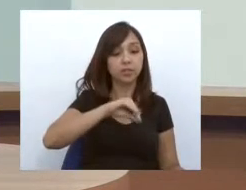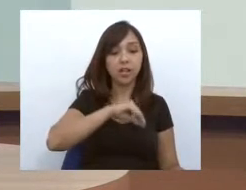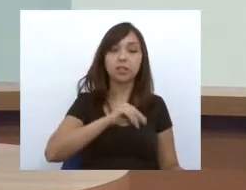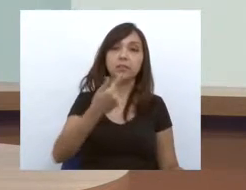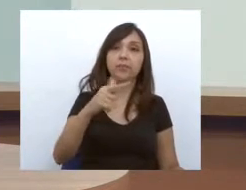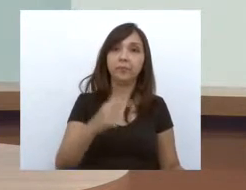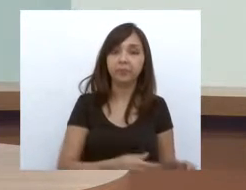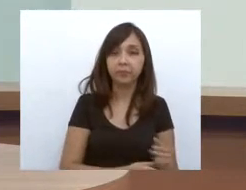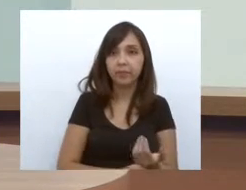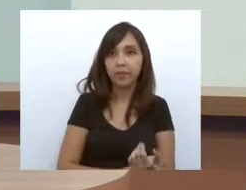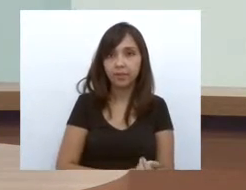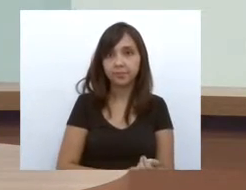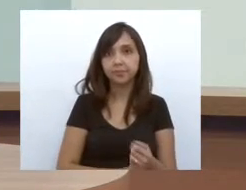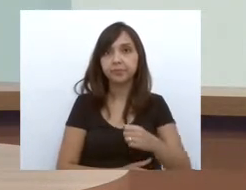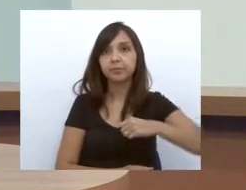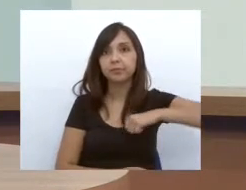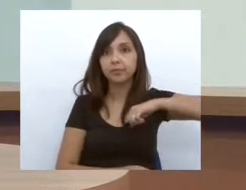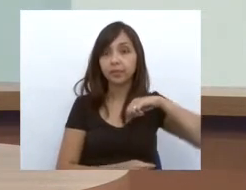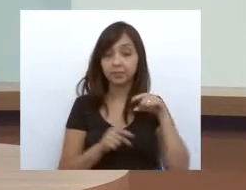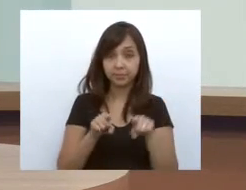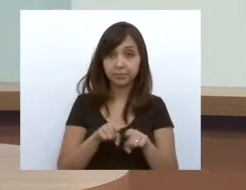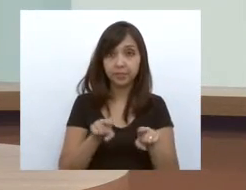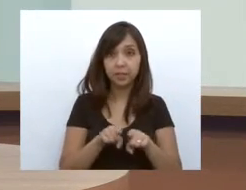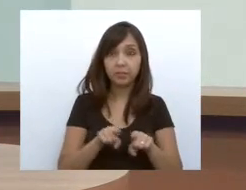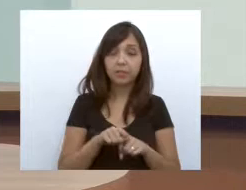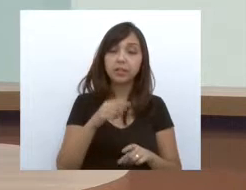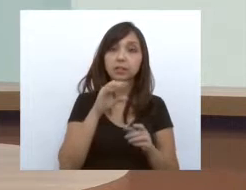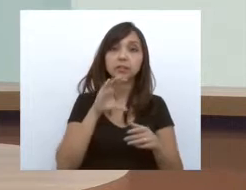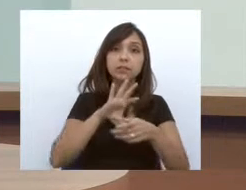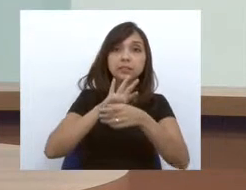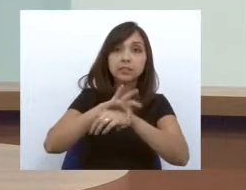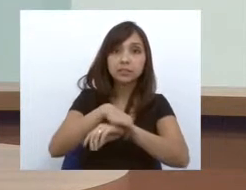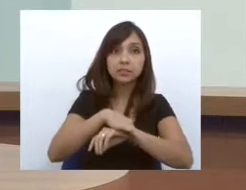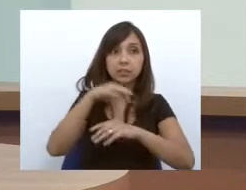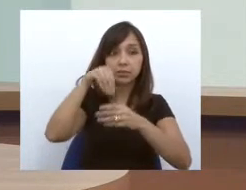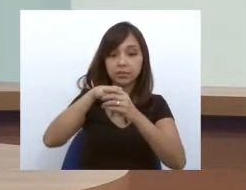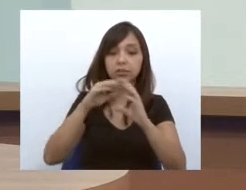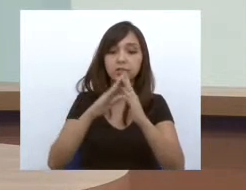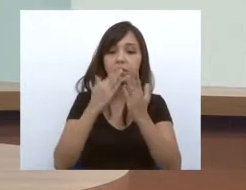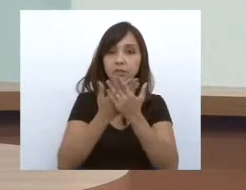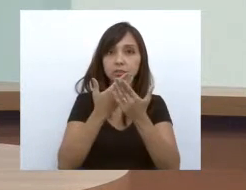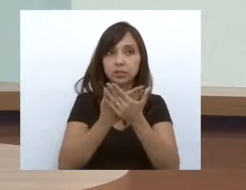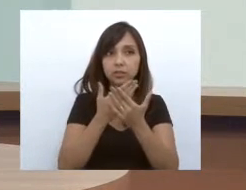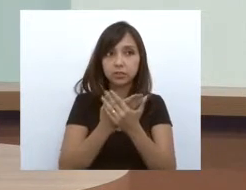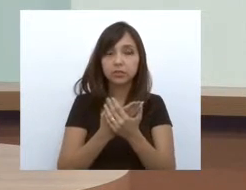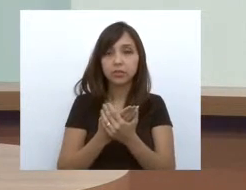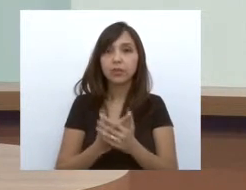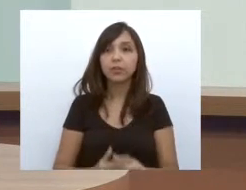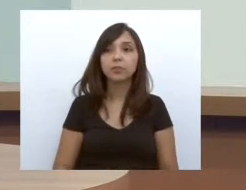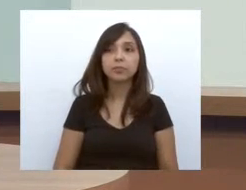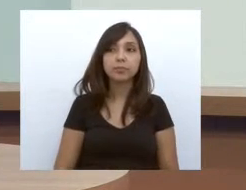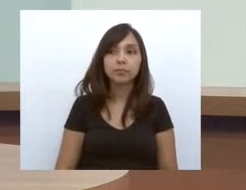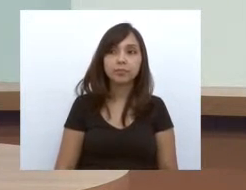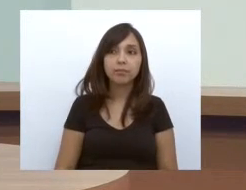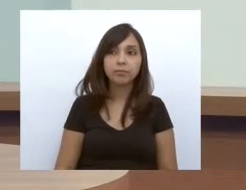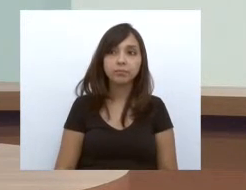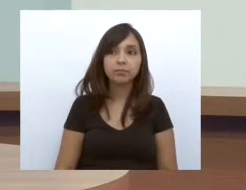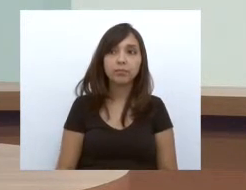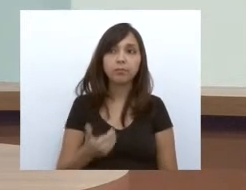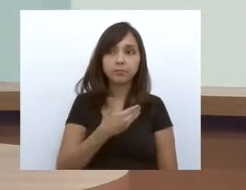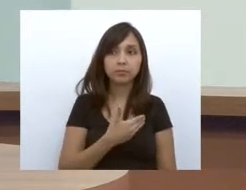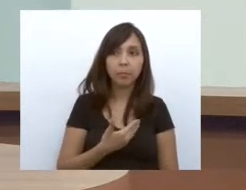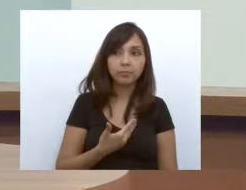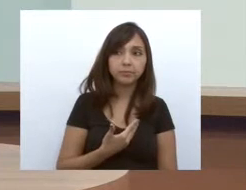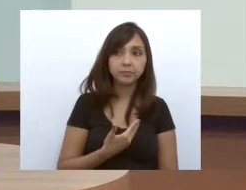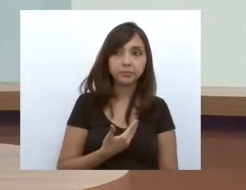salário. Sem contar a questão da segurança nas escolas, que essa é um capítulo à parte, né? O governador do Estado de São Paulo,